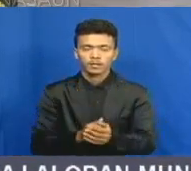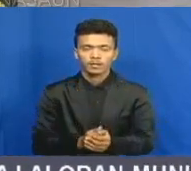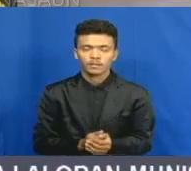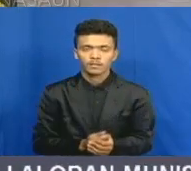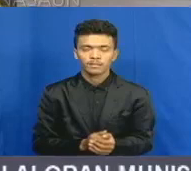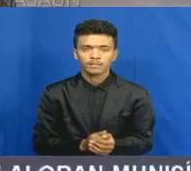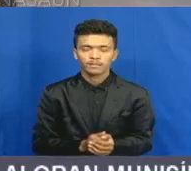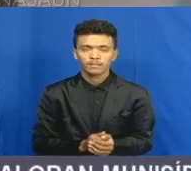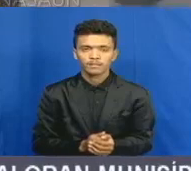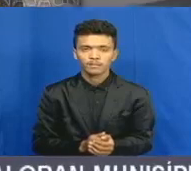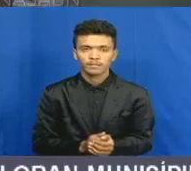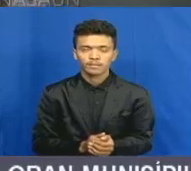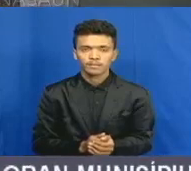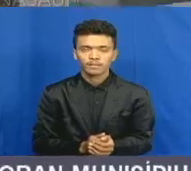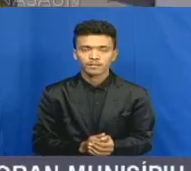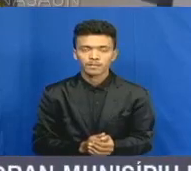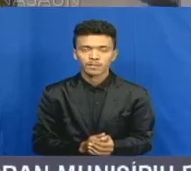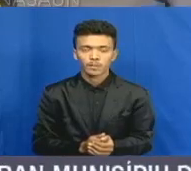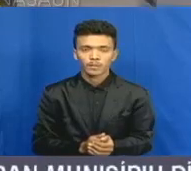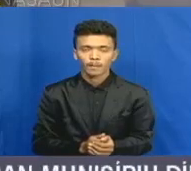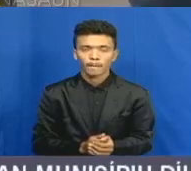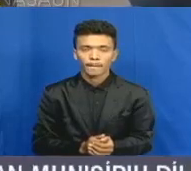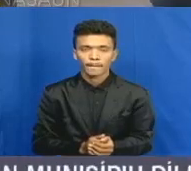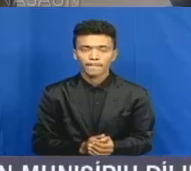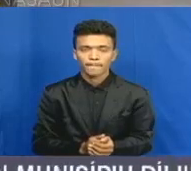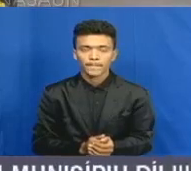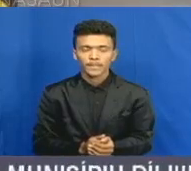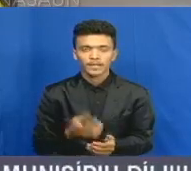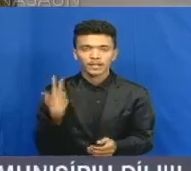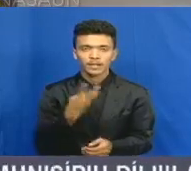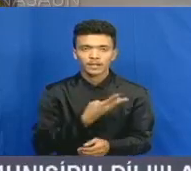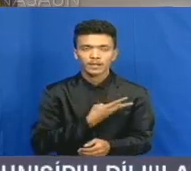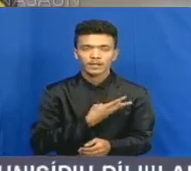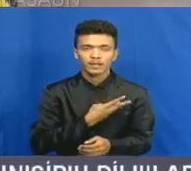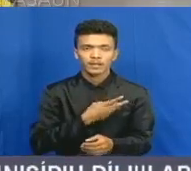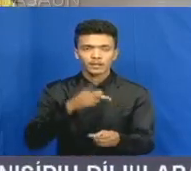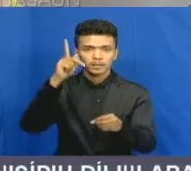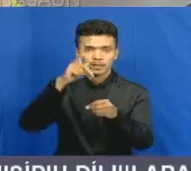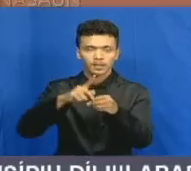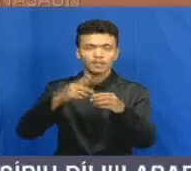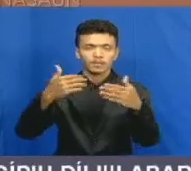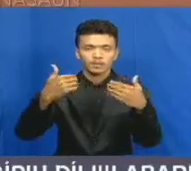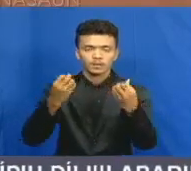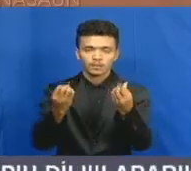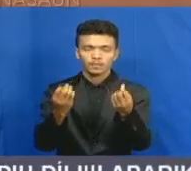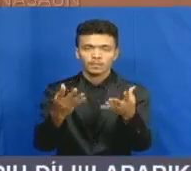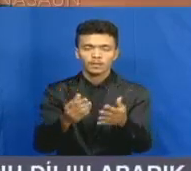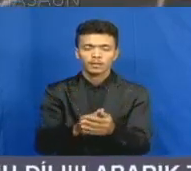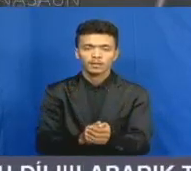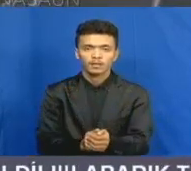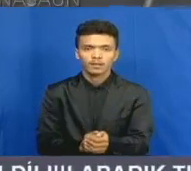kita sufficient dari TBS. Tama dia kita ni stok si barak lain apa.